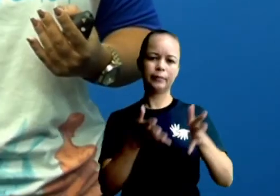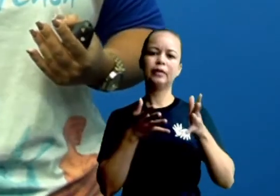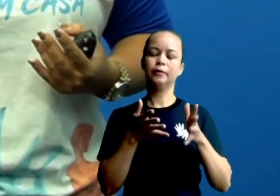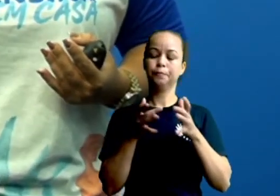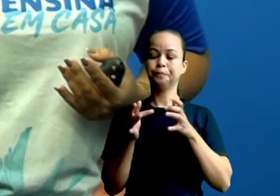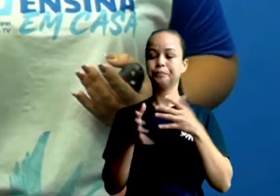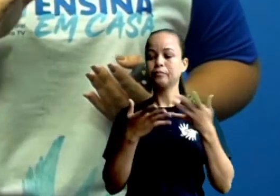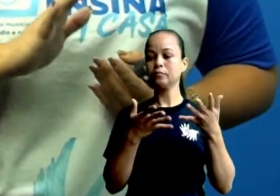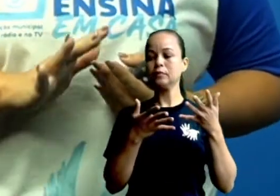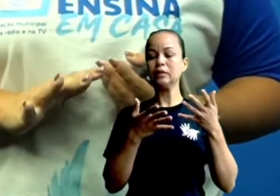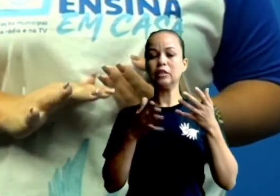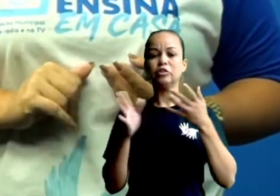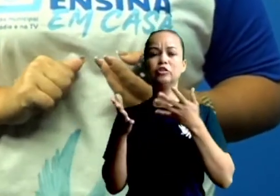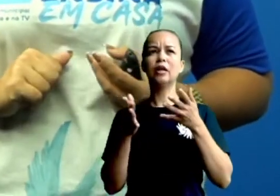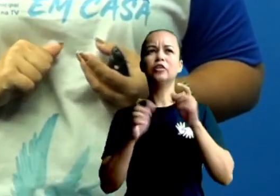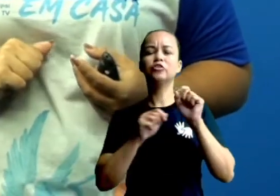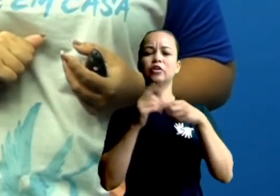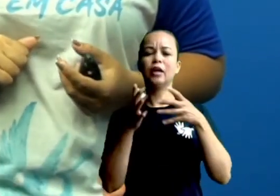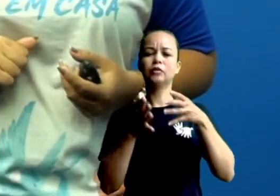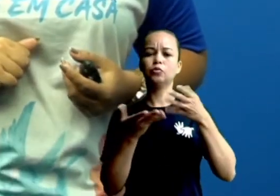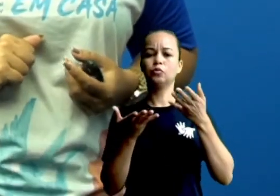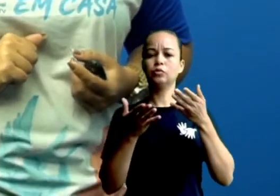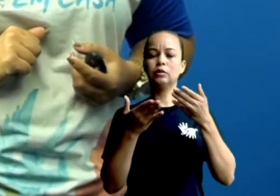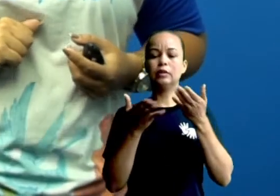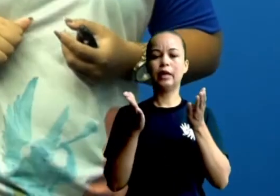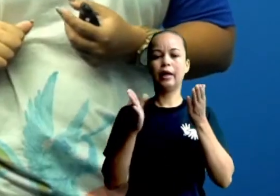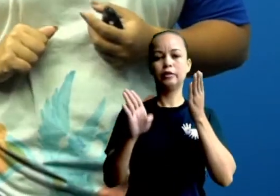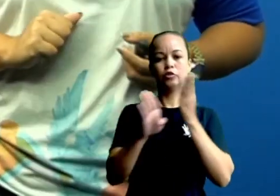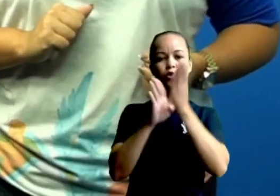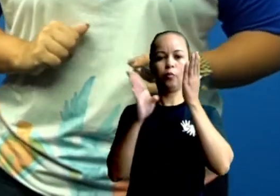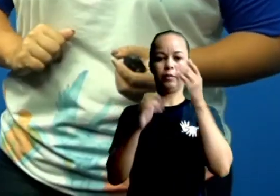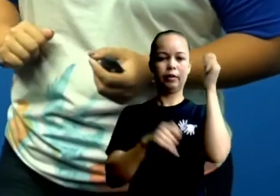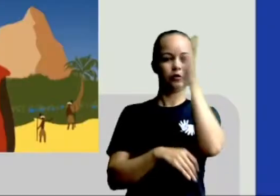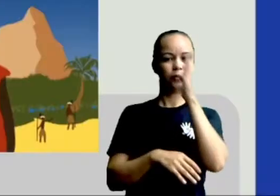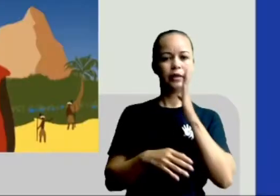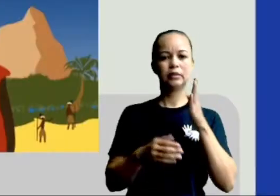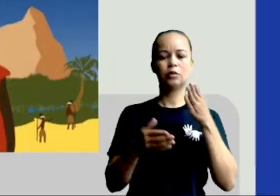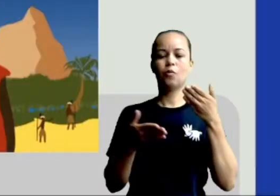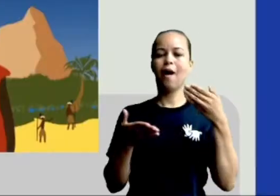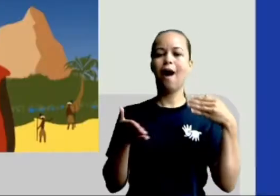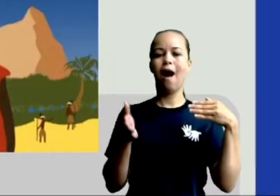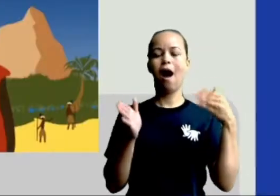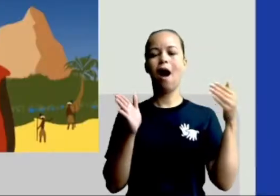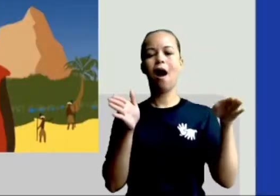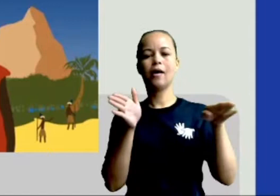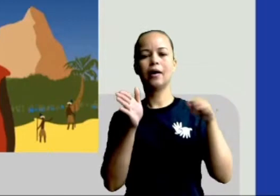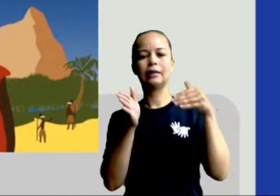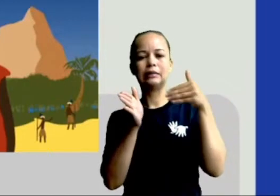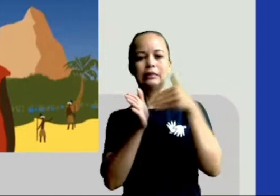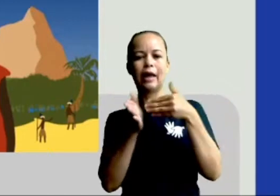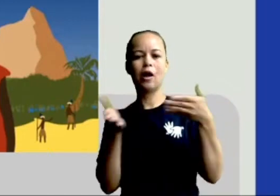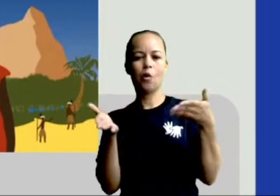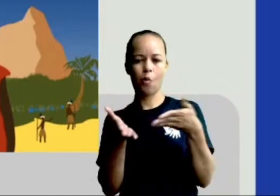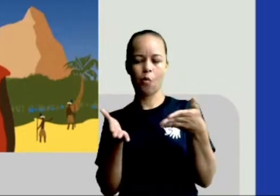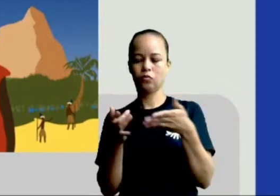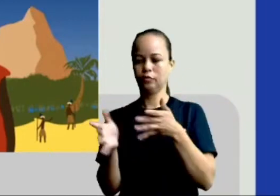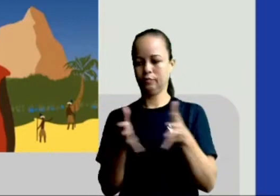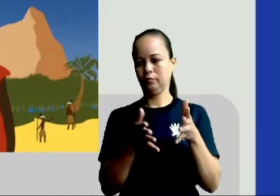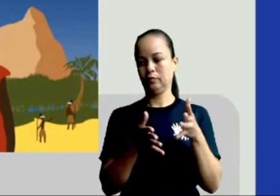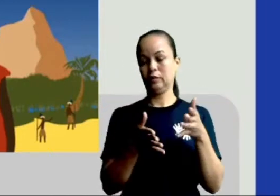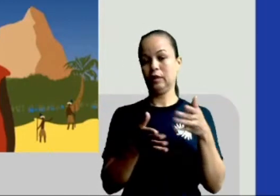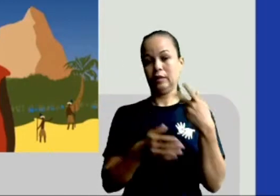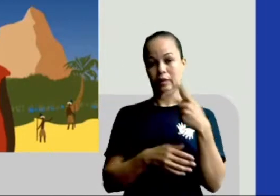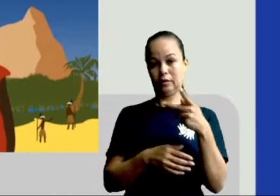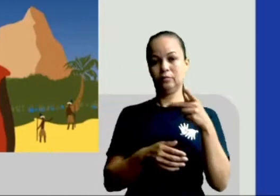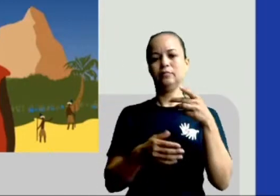Brasil até hoje, essa história? Vamos lá? Olha só, a gente sabe que a gente já trabalhou sobre isso,